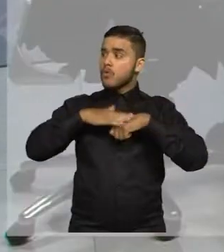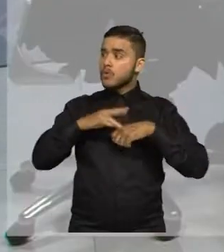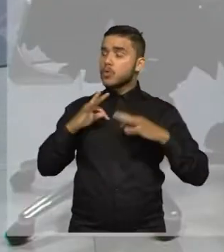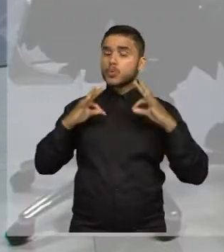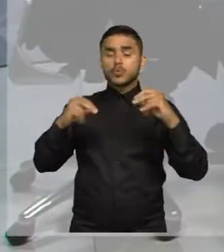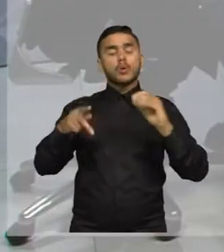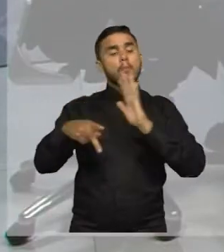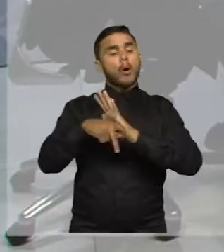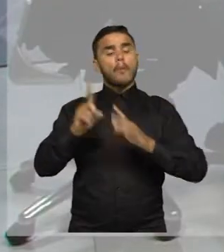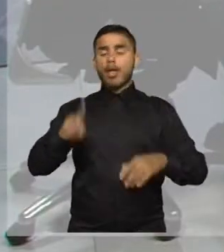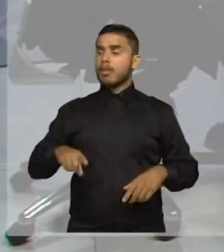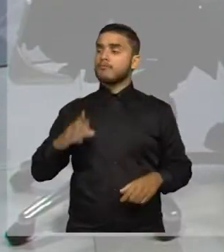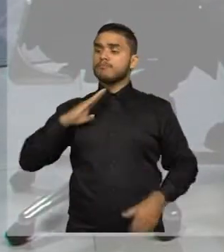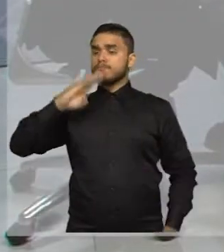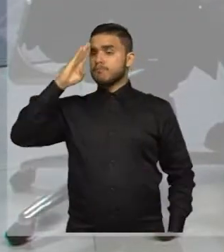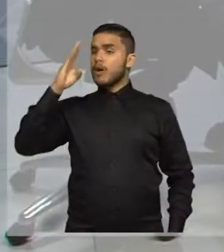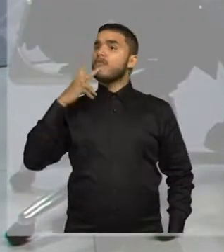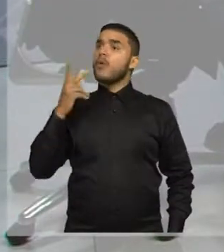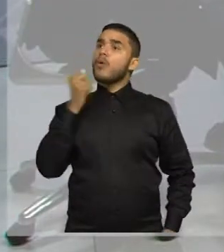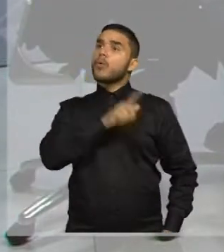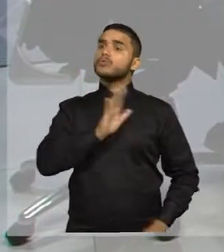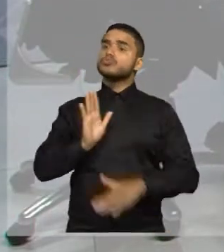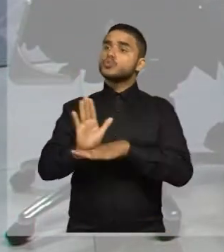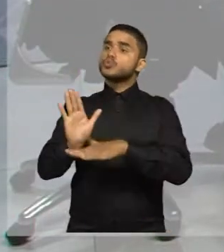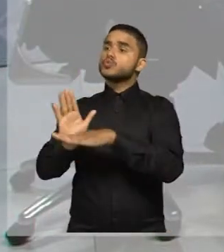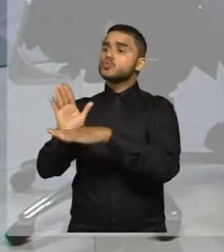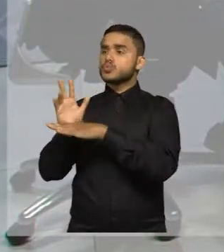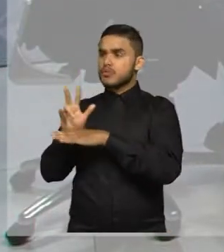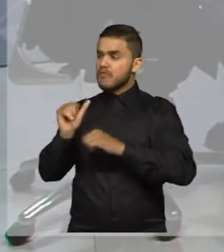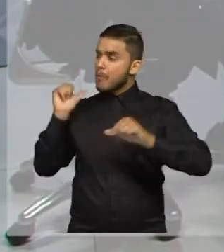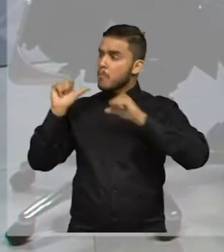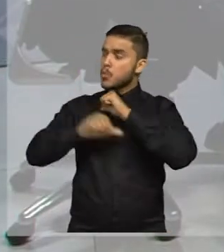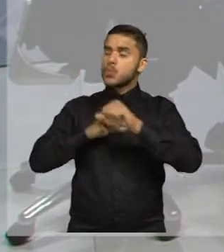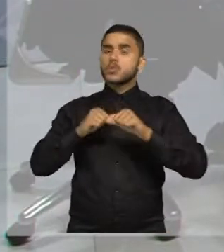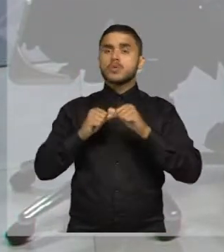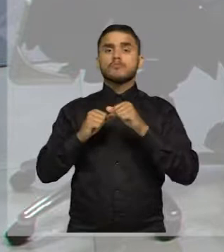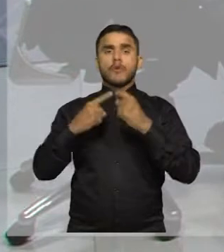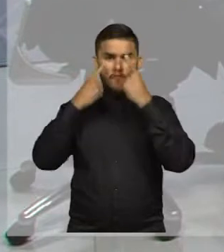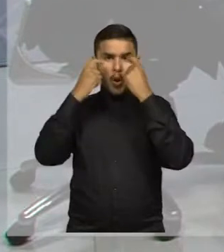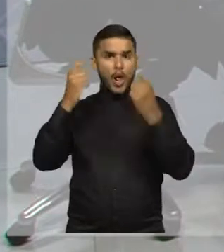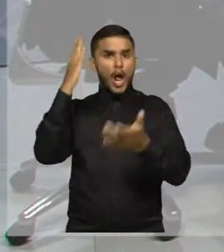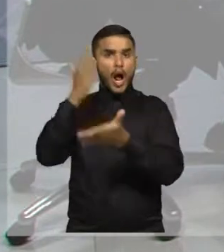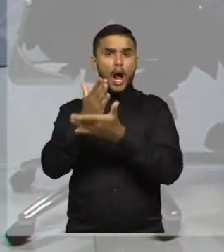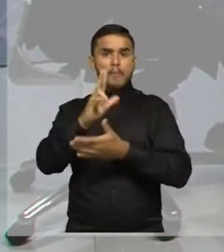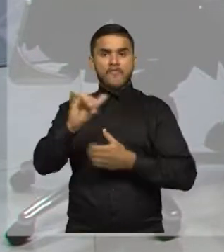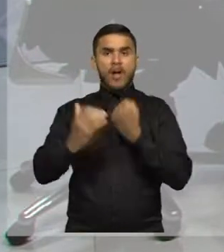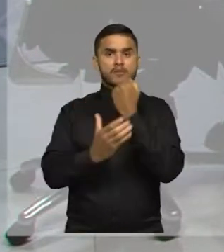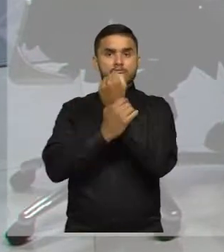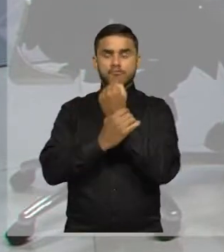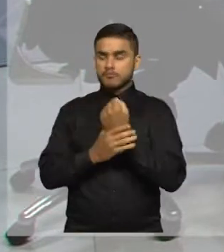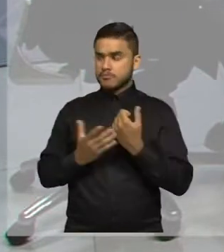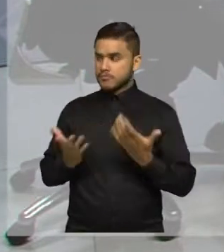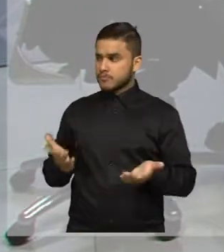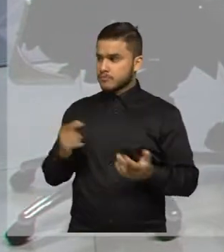militar, eu acho que foi nisso que ele se escudou, para um país com as características de violência que